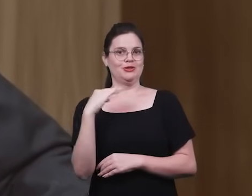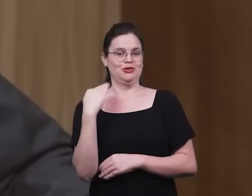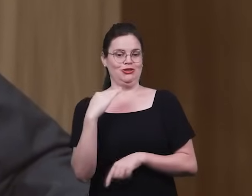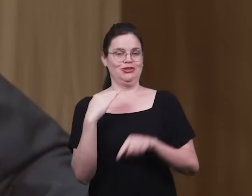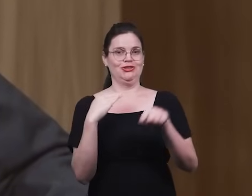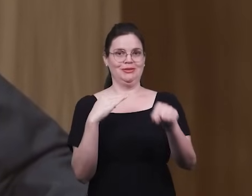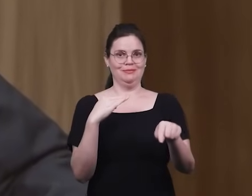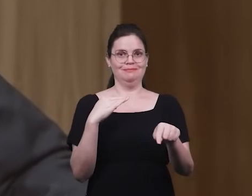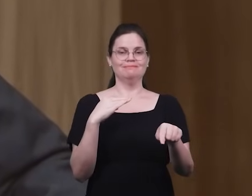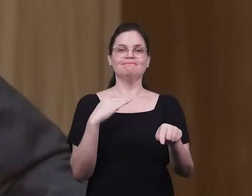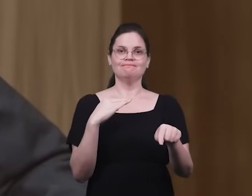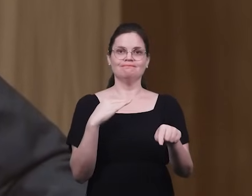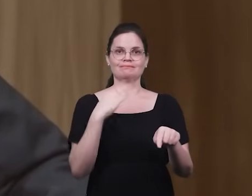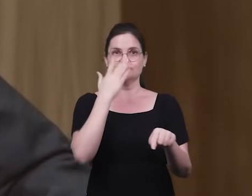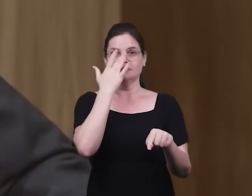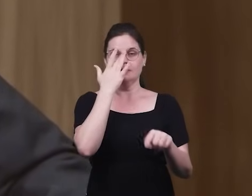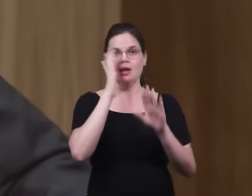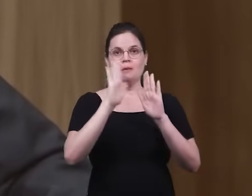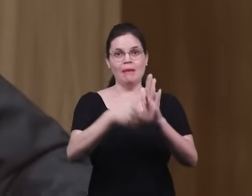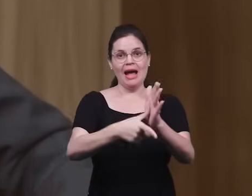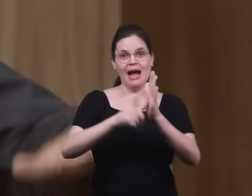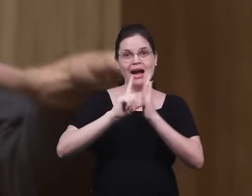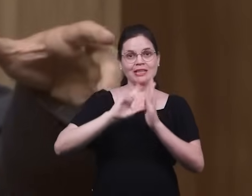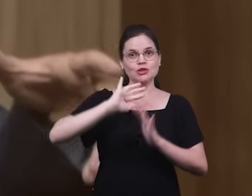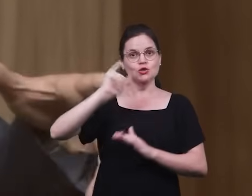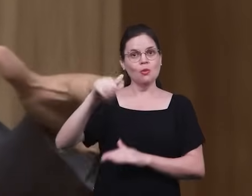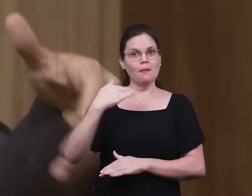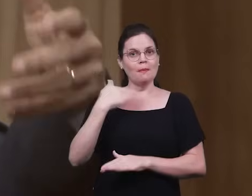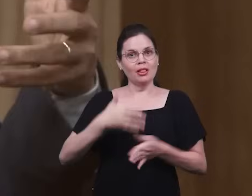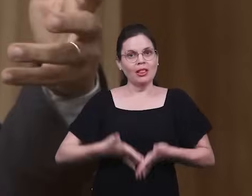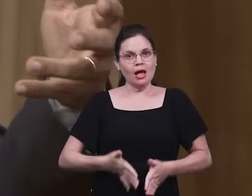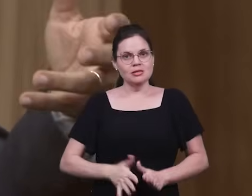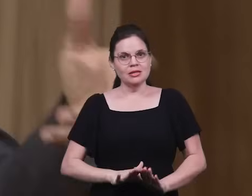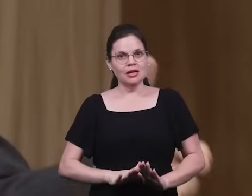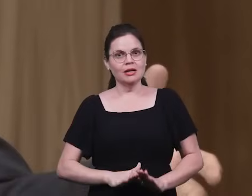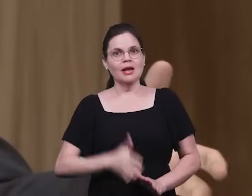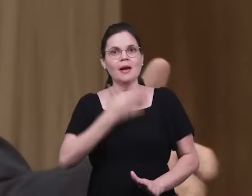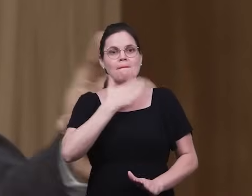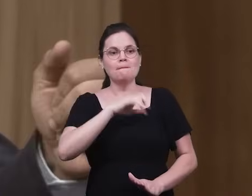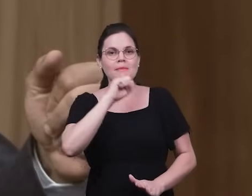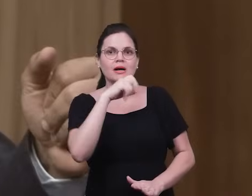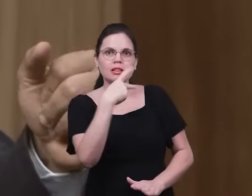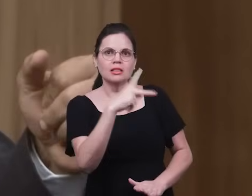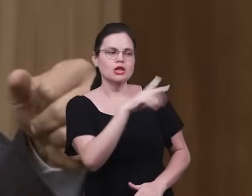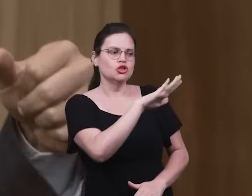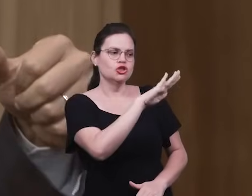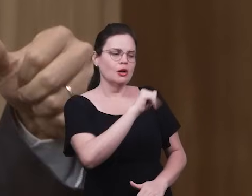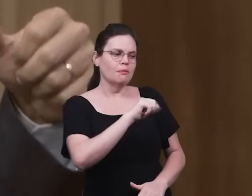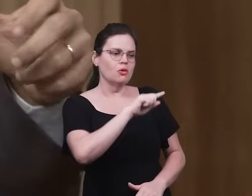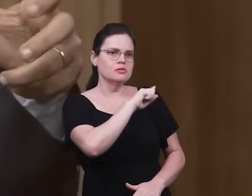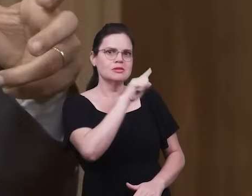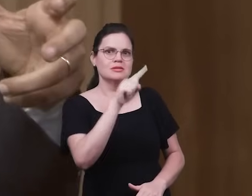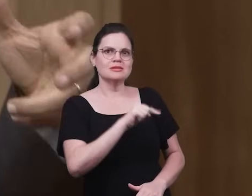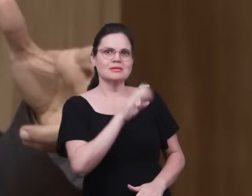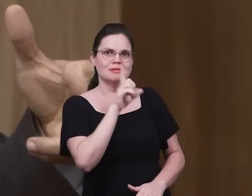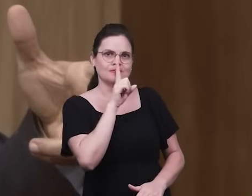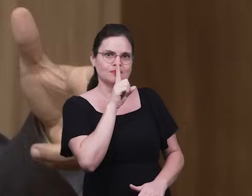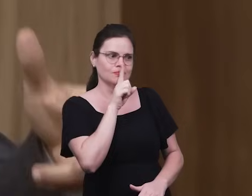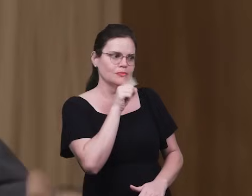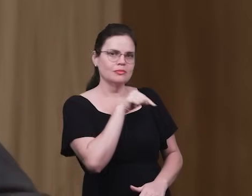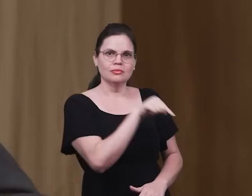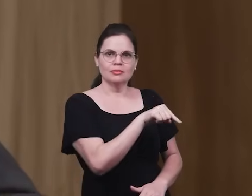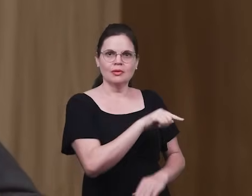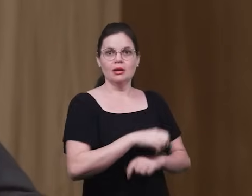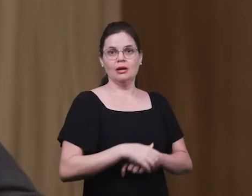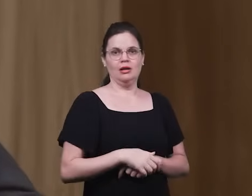João que foi Zacarias era o sacerdote e disse para ele que ele teria um filho Zacarias então quando ele vai oferecer o